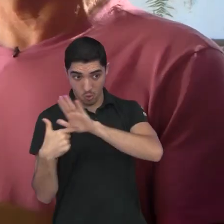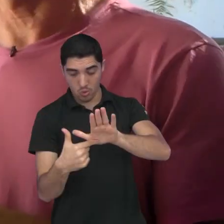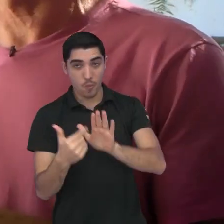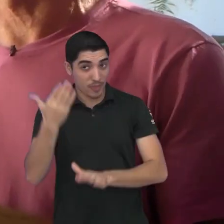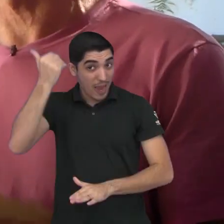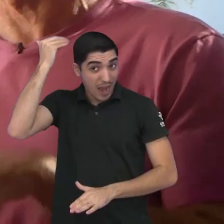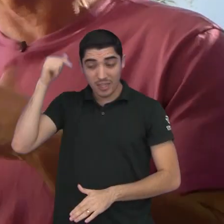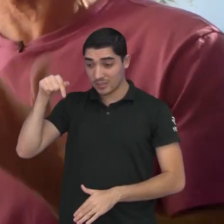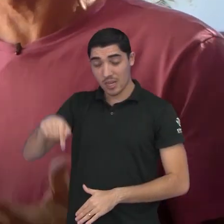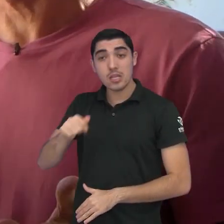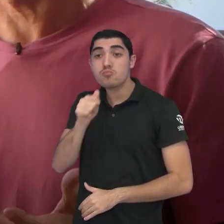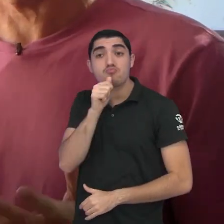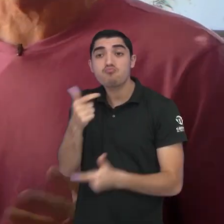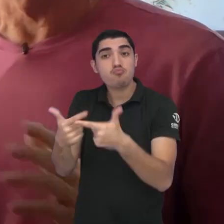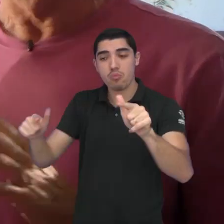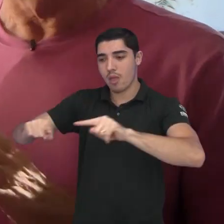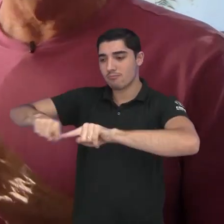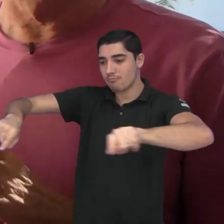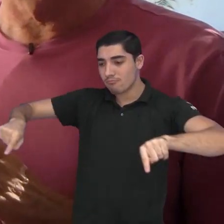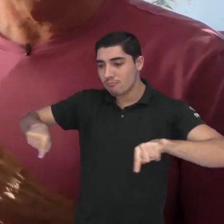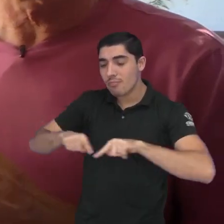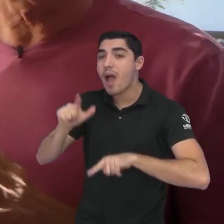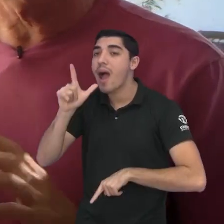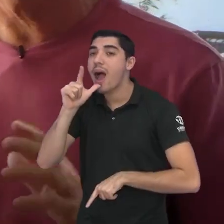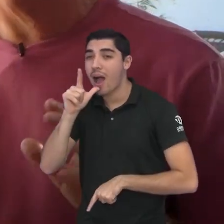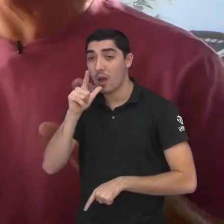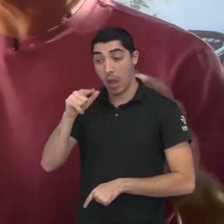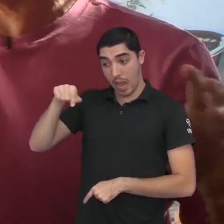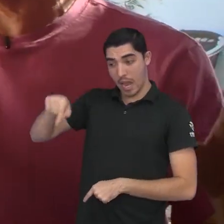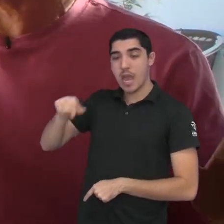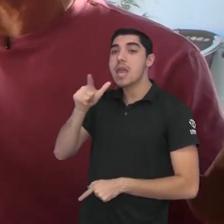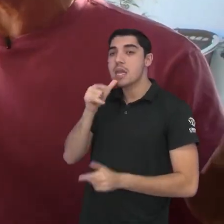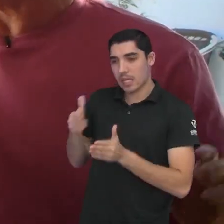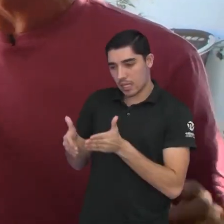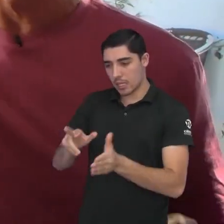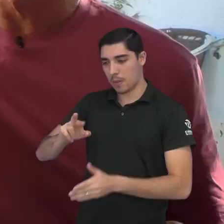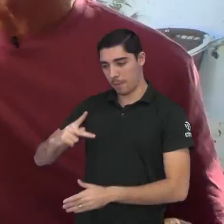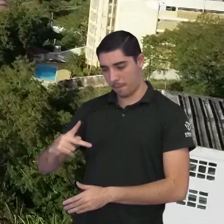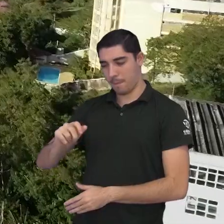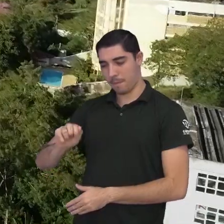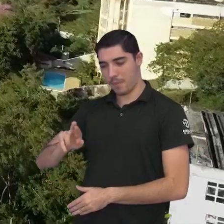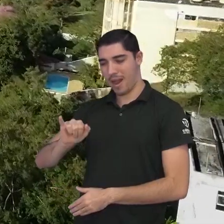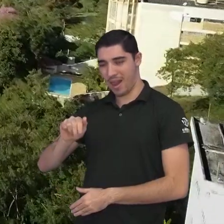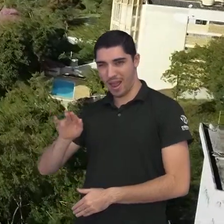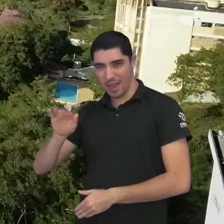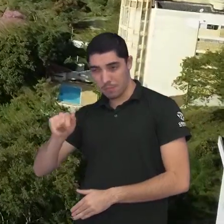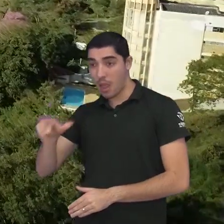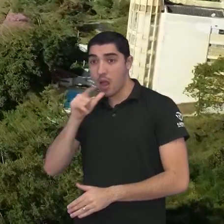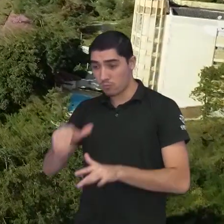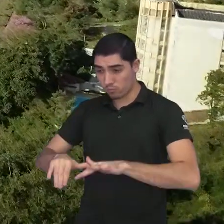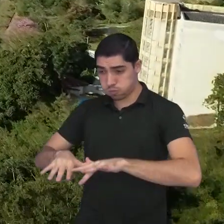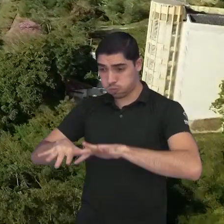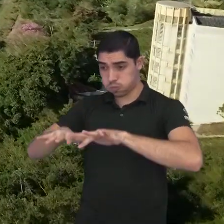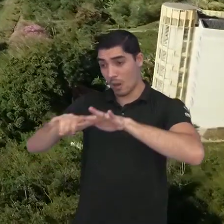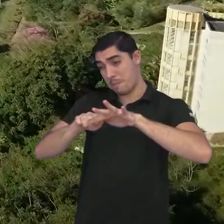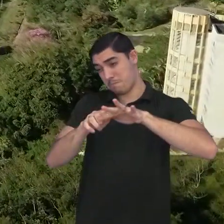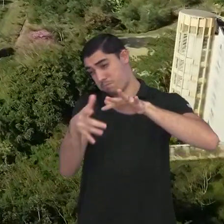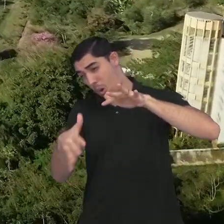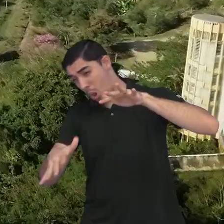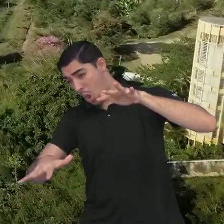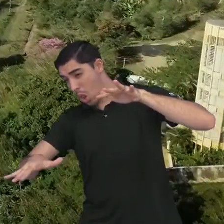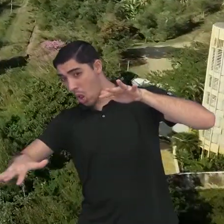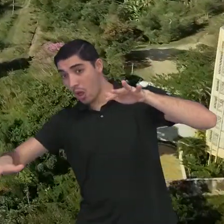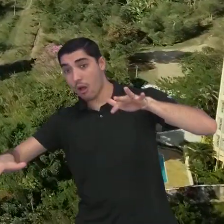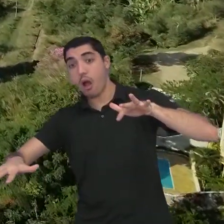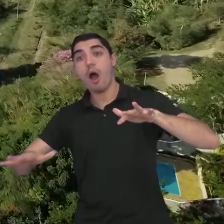represas não tinham sido construídas, o Rio Paraíba ele enchia d'água e invadia todo o banhado ali. E